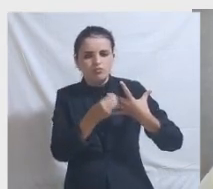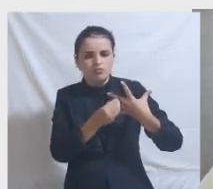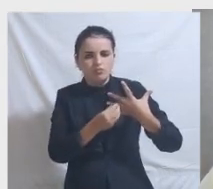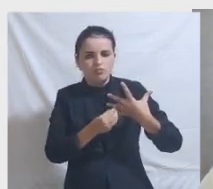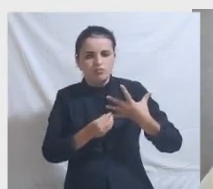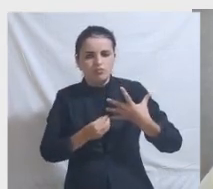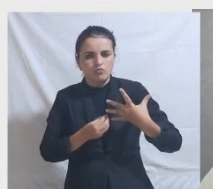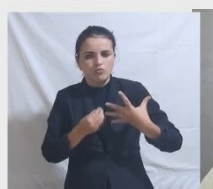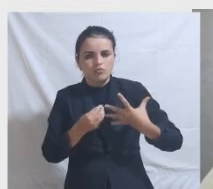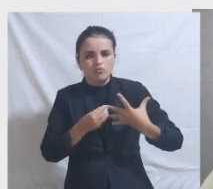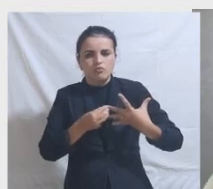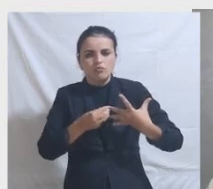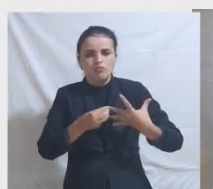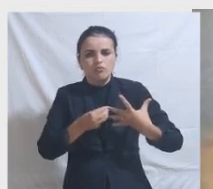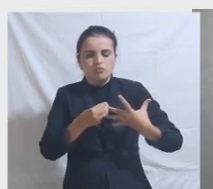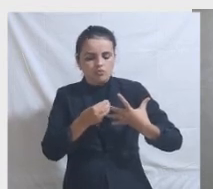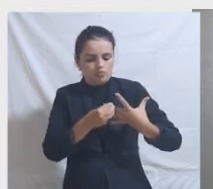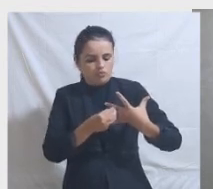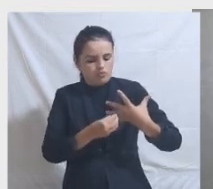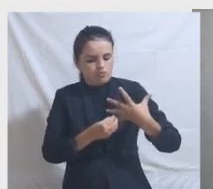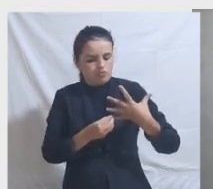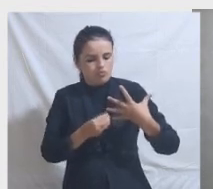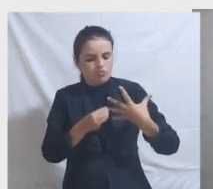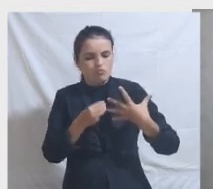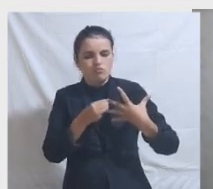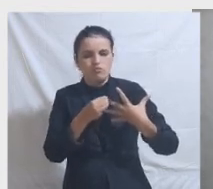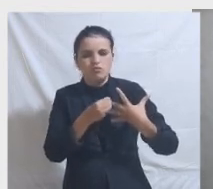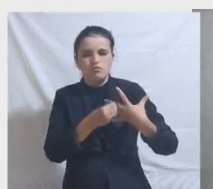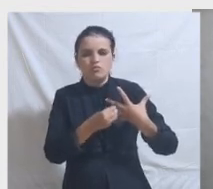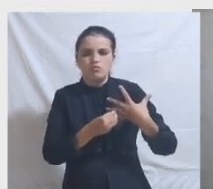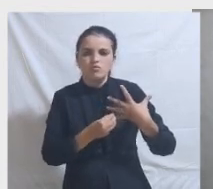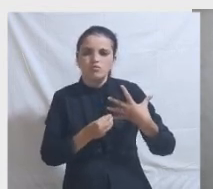as bolsinhas de ar que ficam no final dos